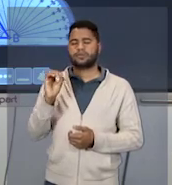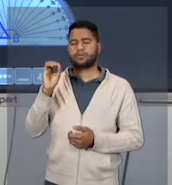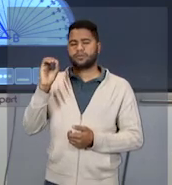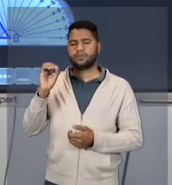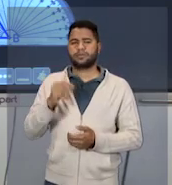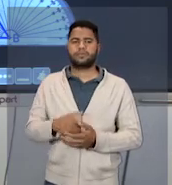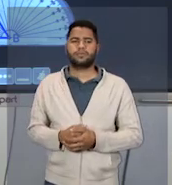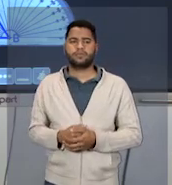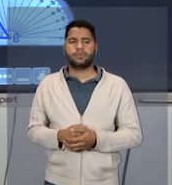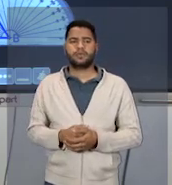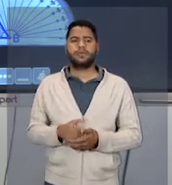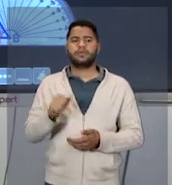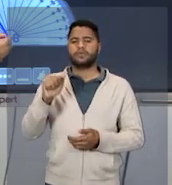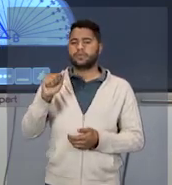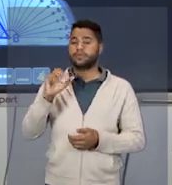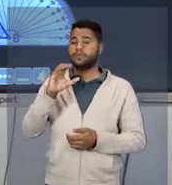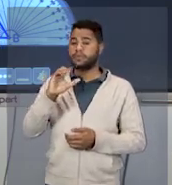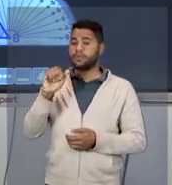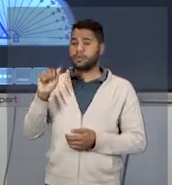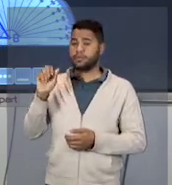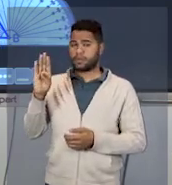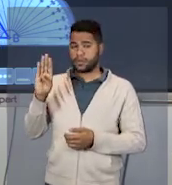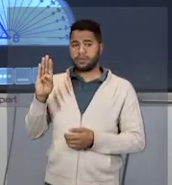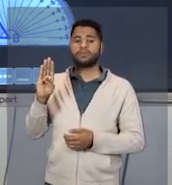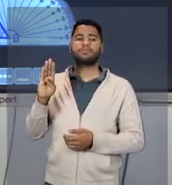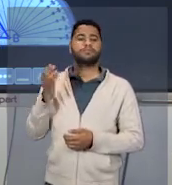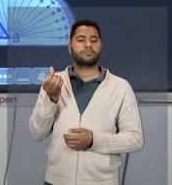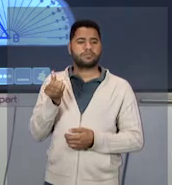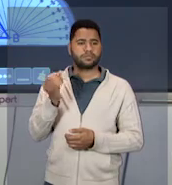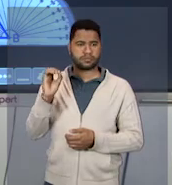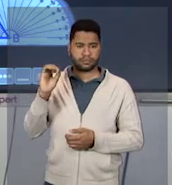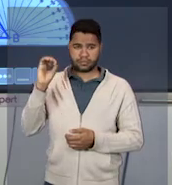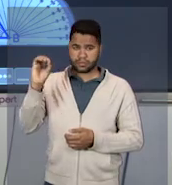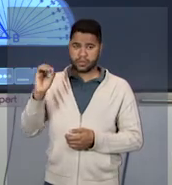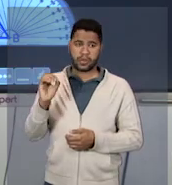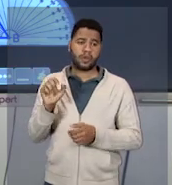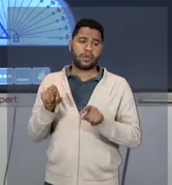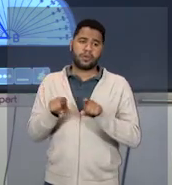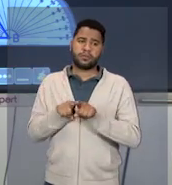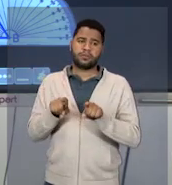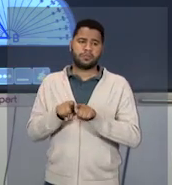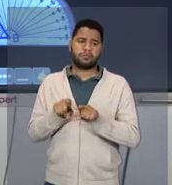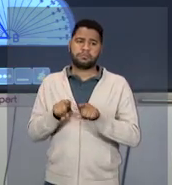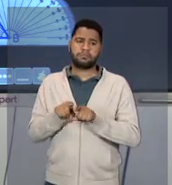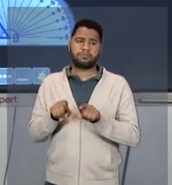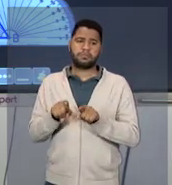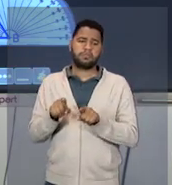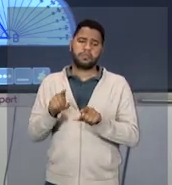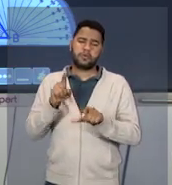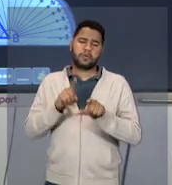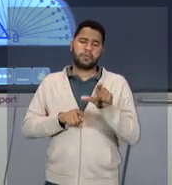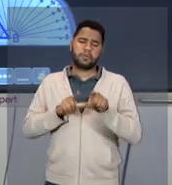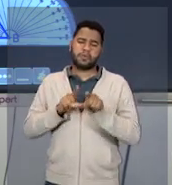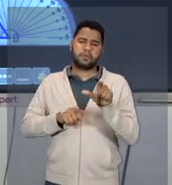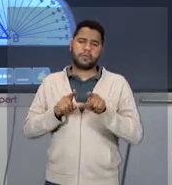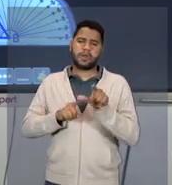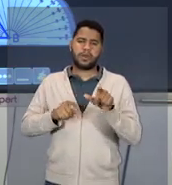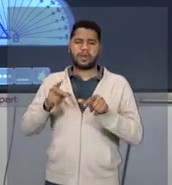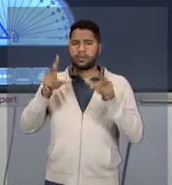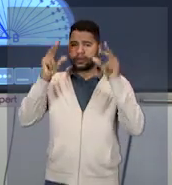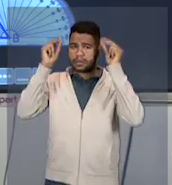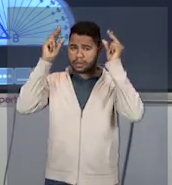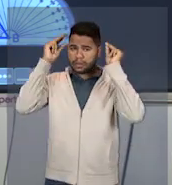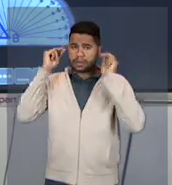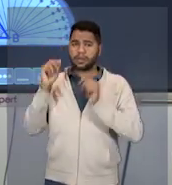graus. CAB mede 60 graus. Ou você coloca uma letra grega aqui, por exemplo, alfa.